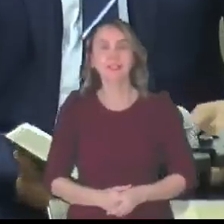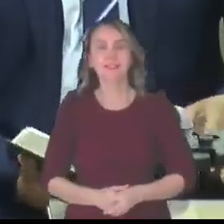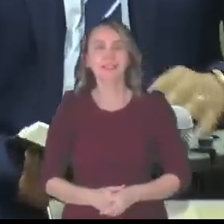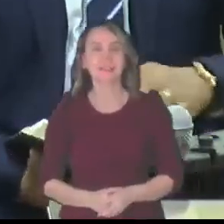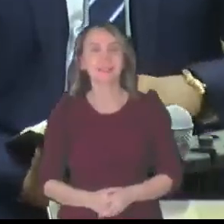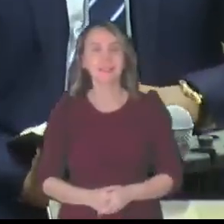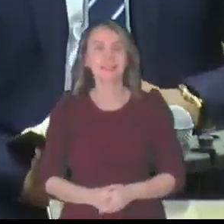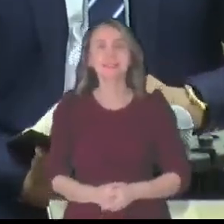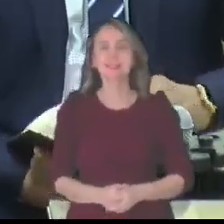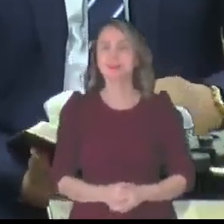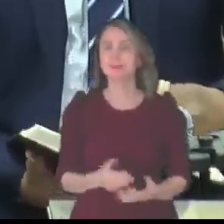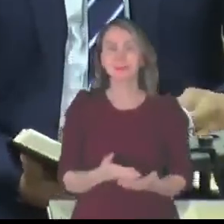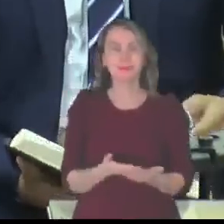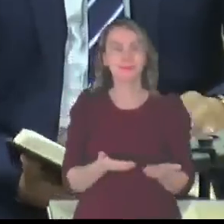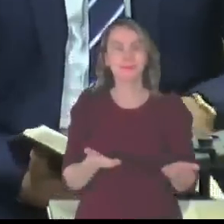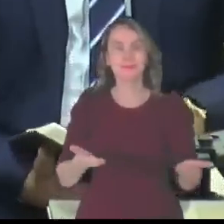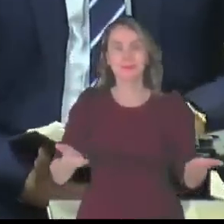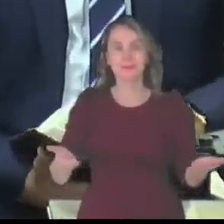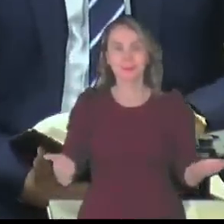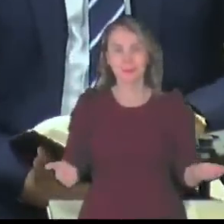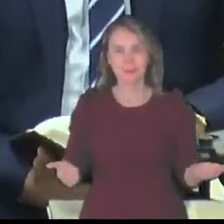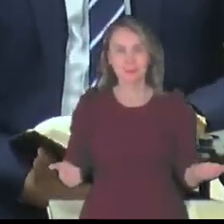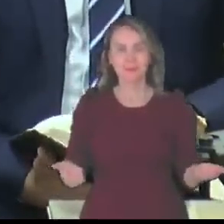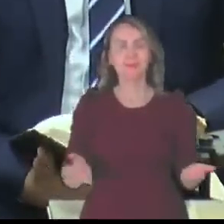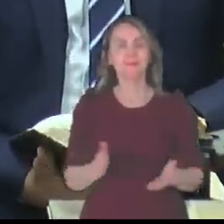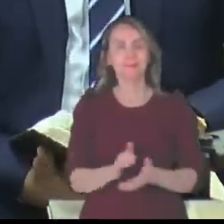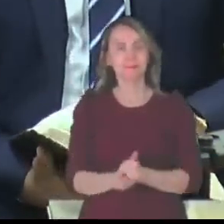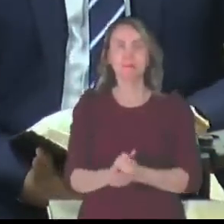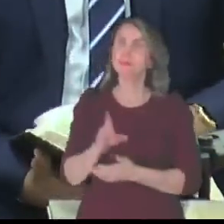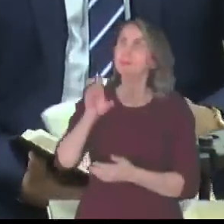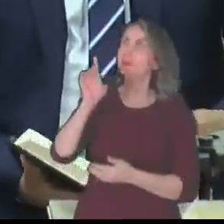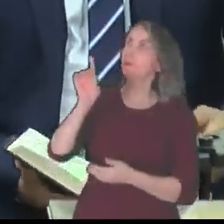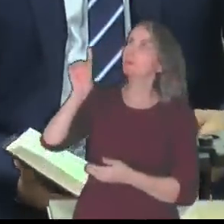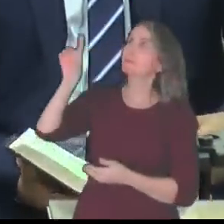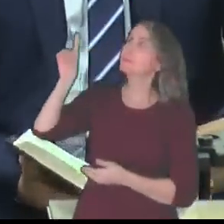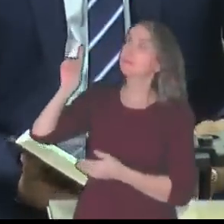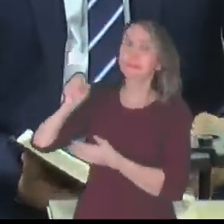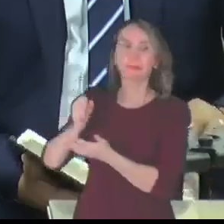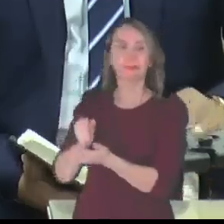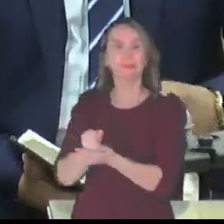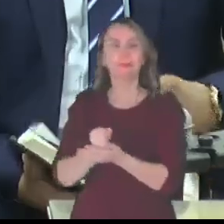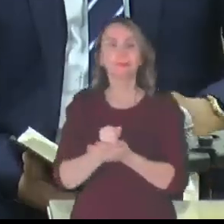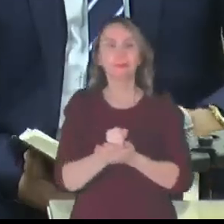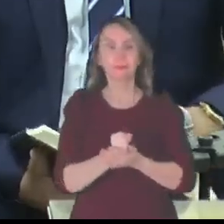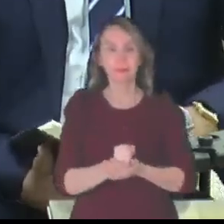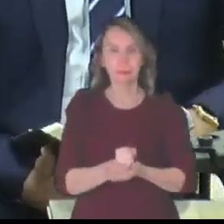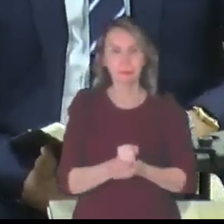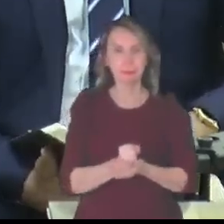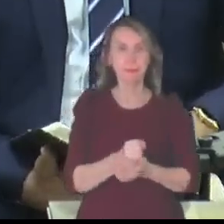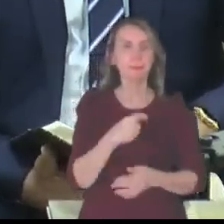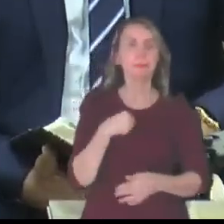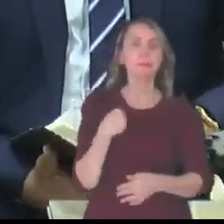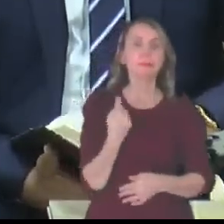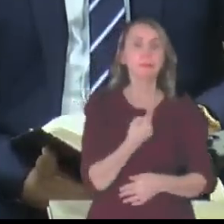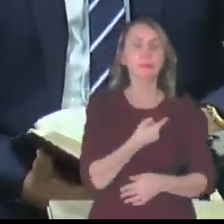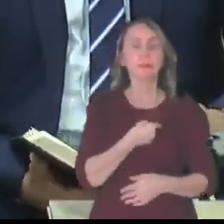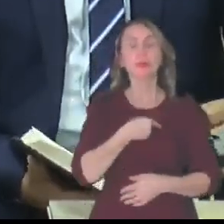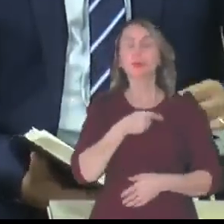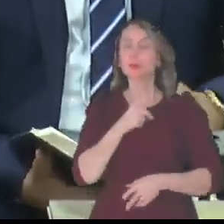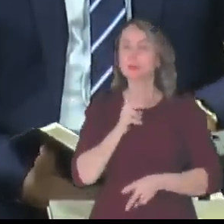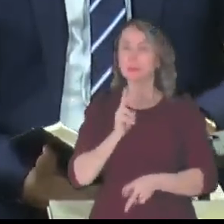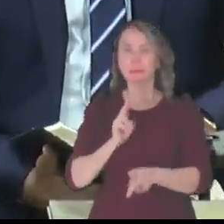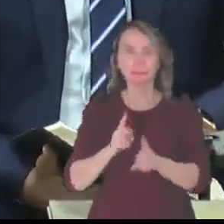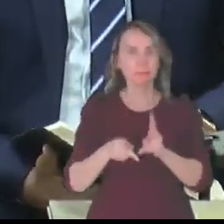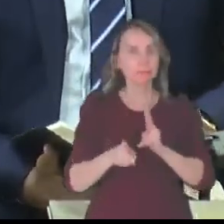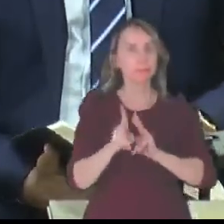meus irmãos com a ajuda de Deus nós vamos continuar meditando